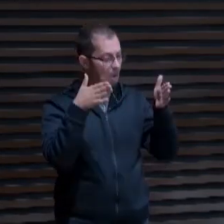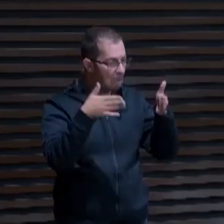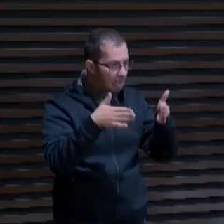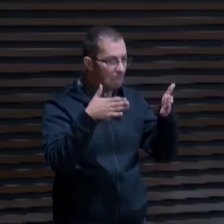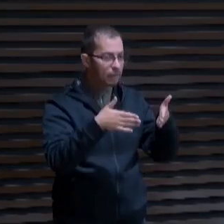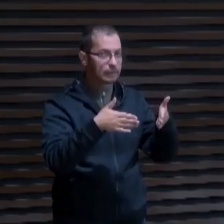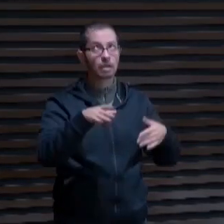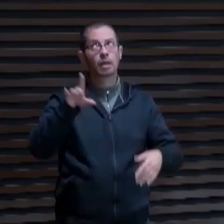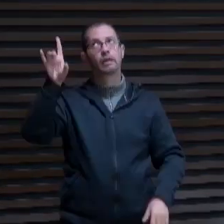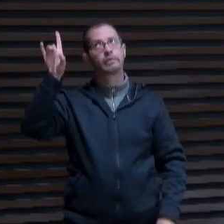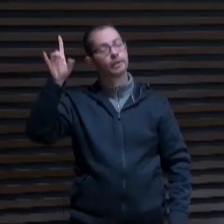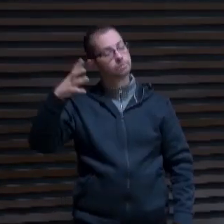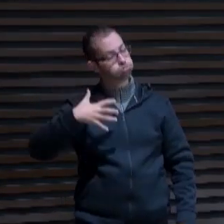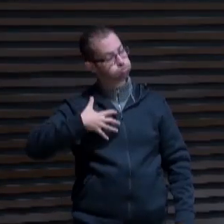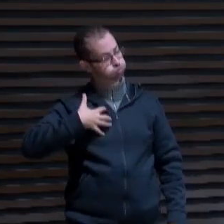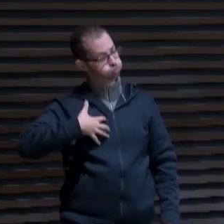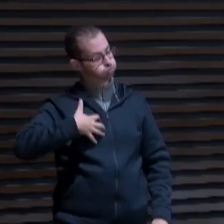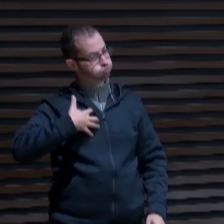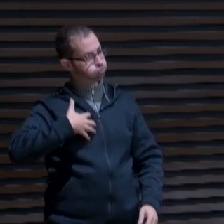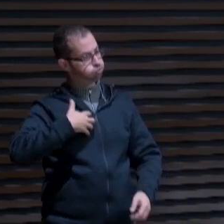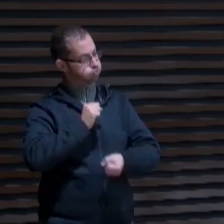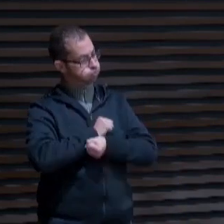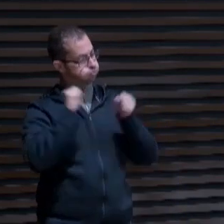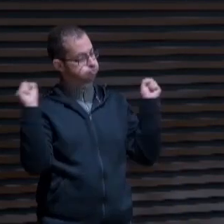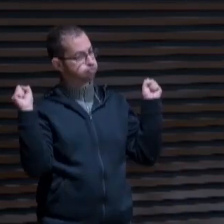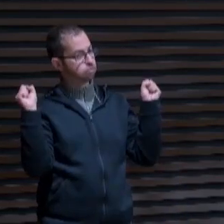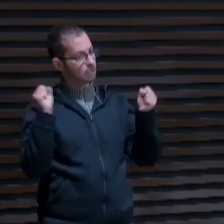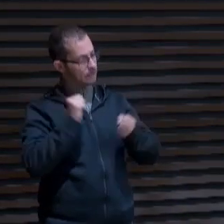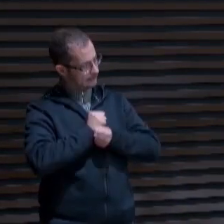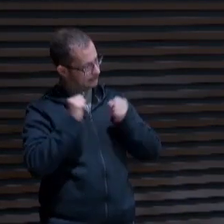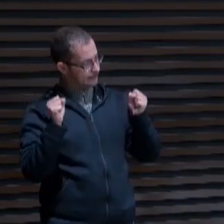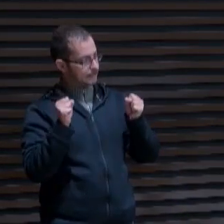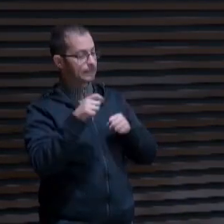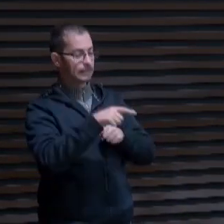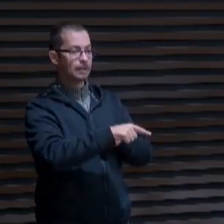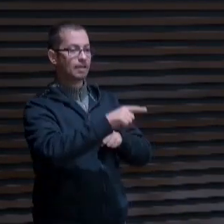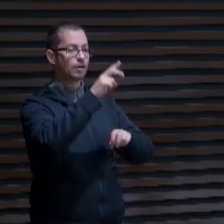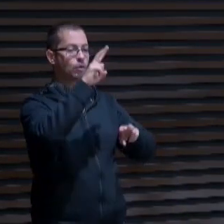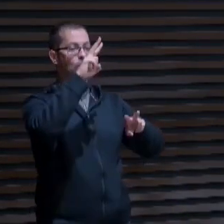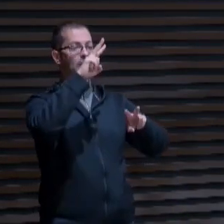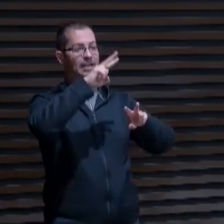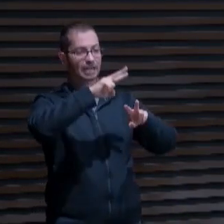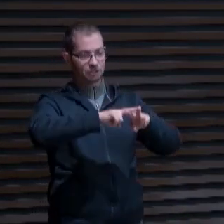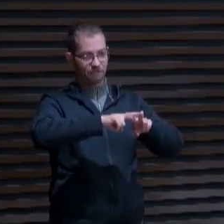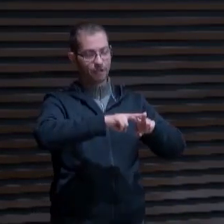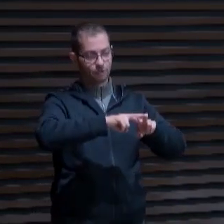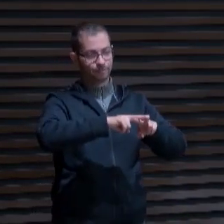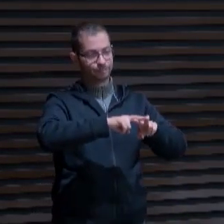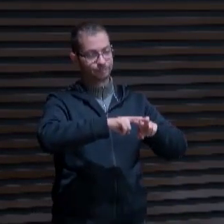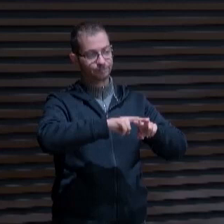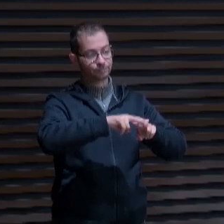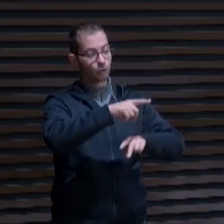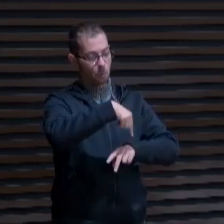quanto Israel, que ele envia a Síria e leva para o cativeiro. Está lá em 2 Reis 17, se você depois quiser